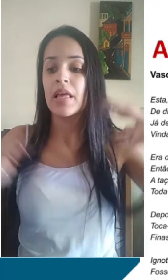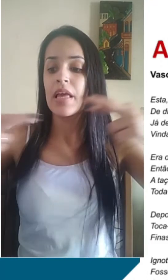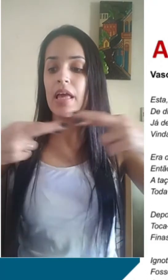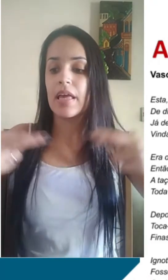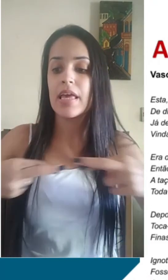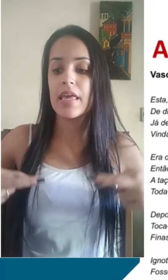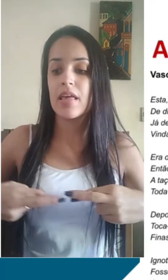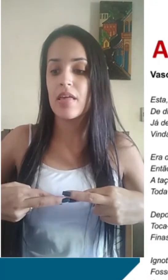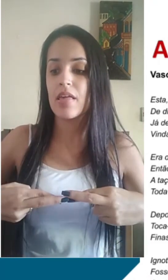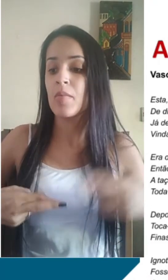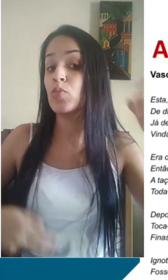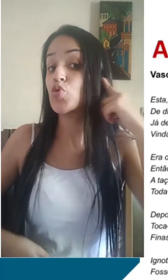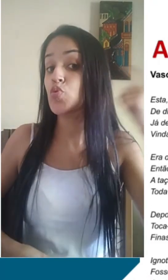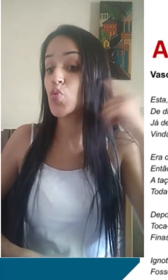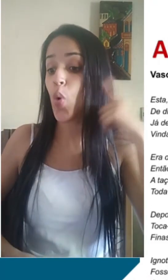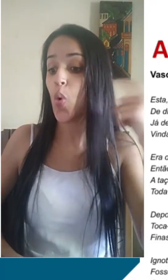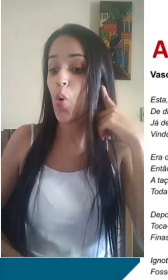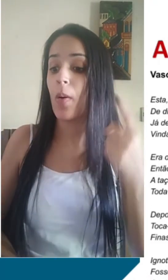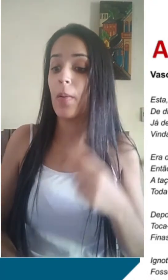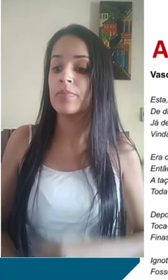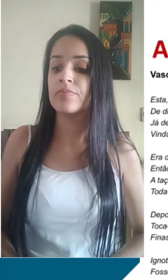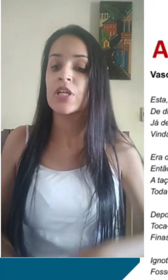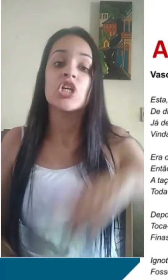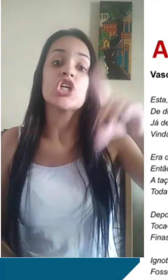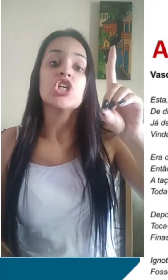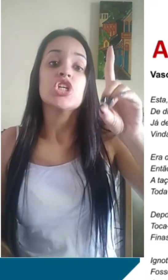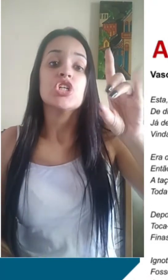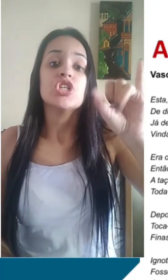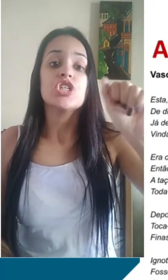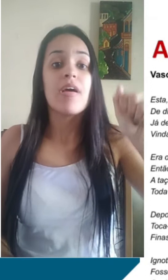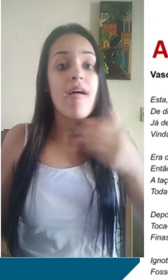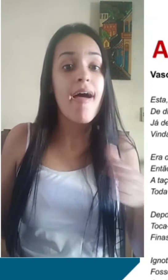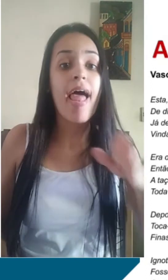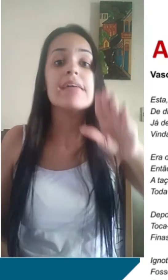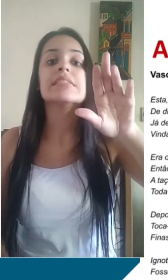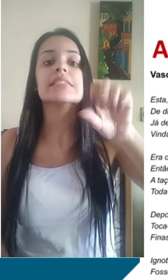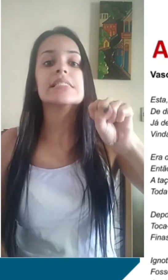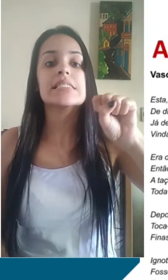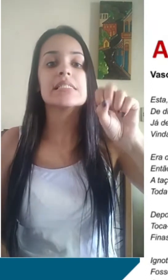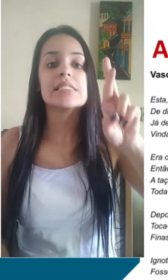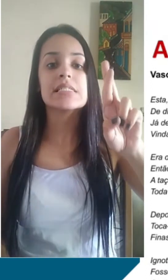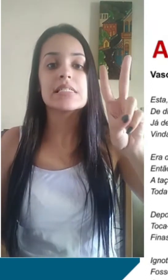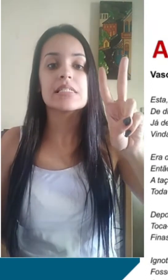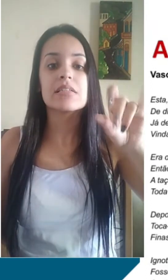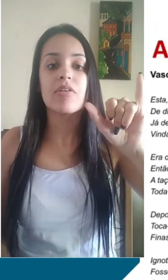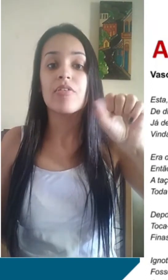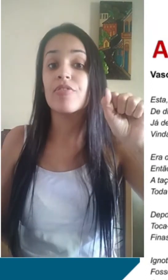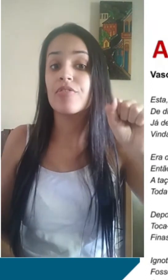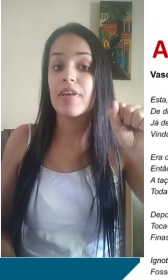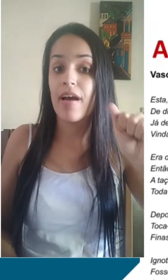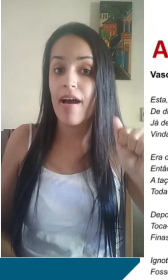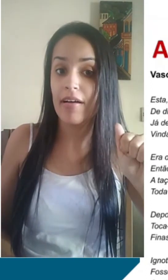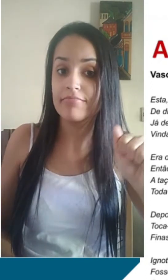fosse, doce, em que a rima é operada com palavras de classes gramaticais diferentes. Então,